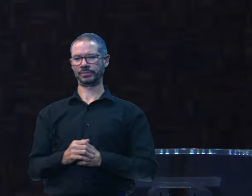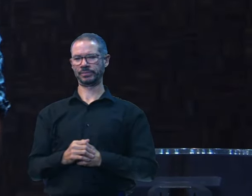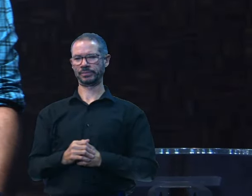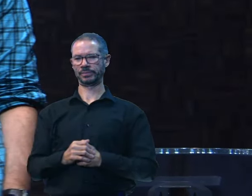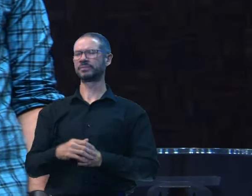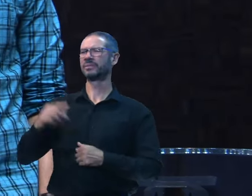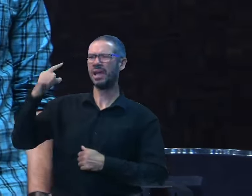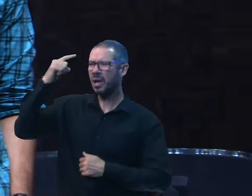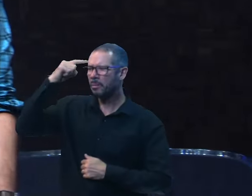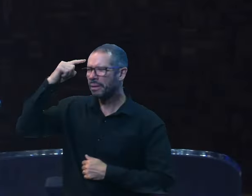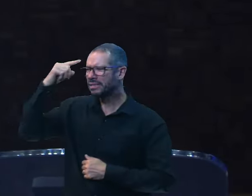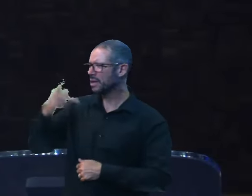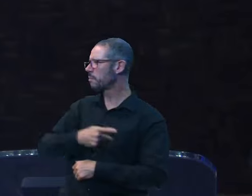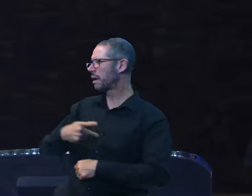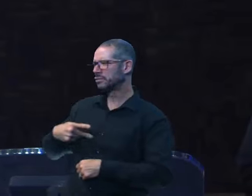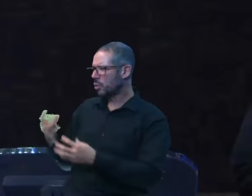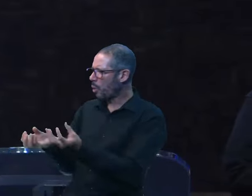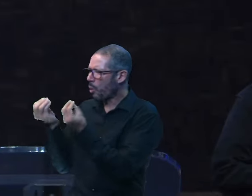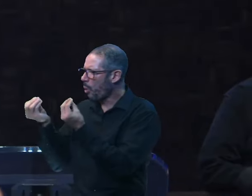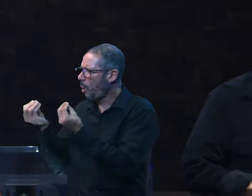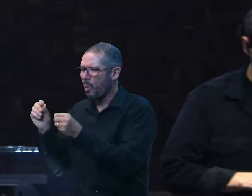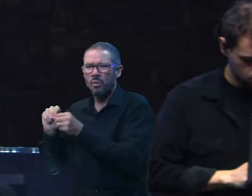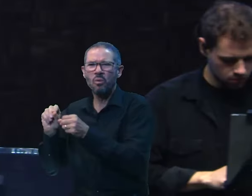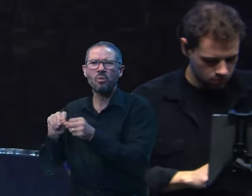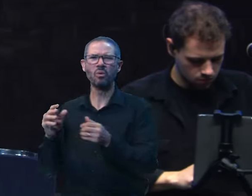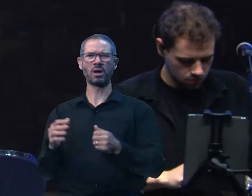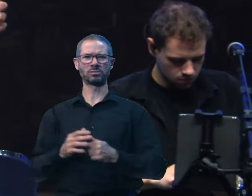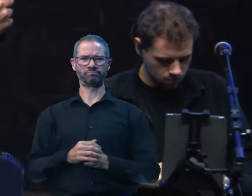Aí você pensa assim: tá, pastor, como que eu faço?